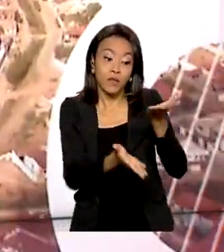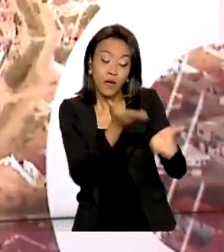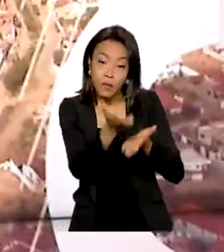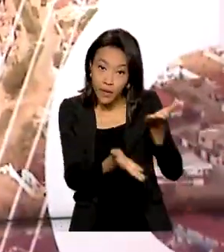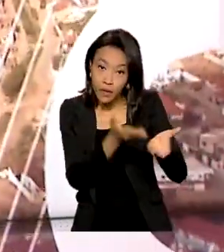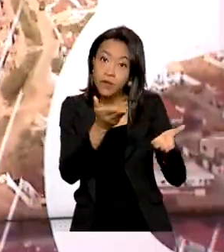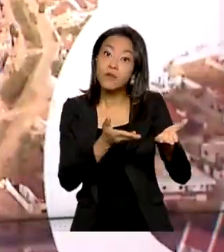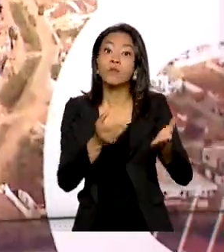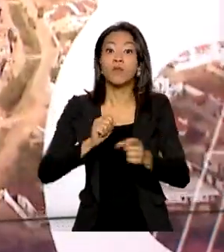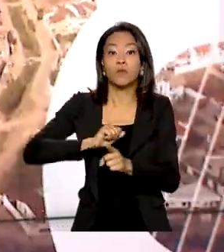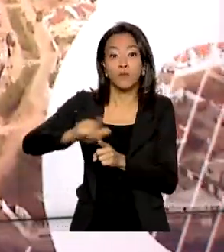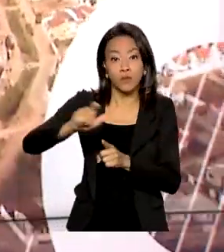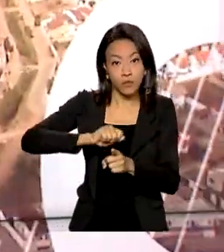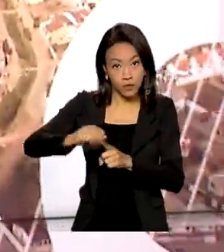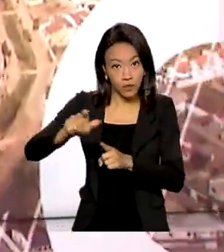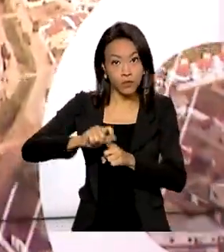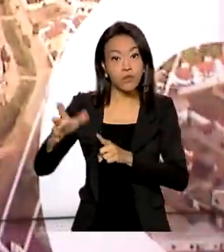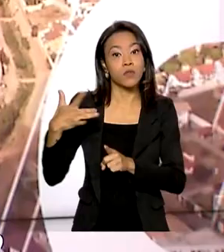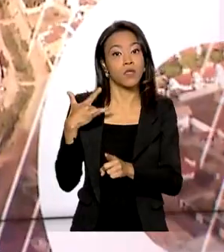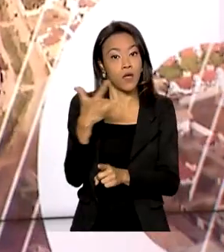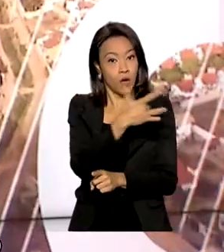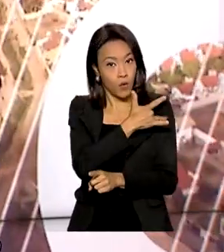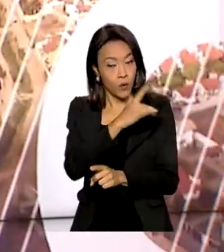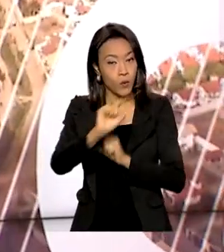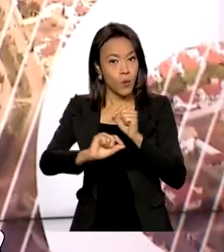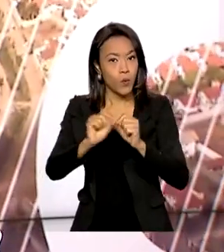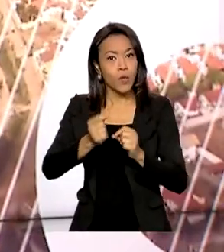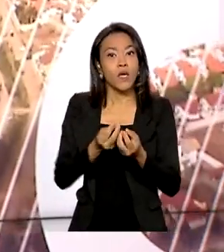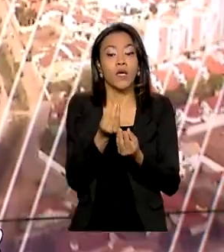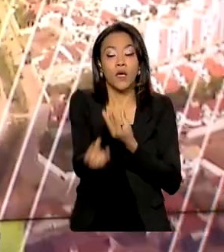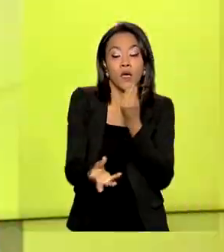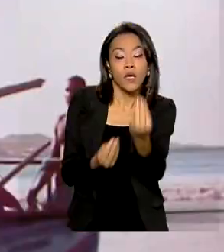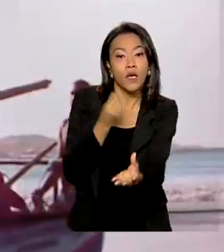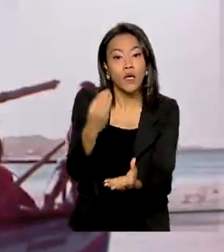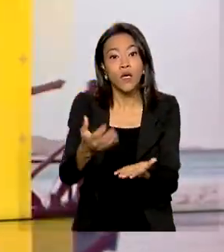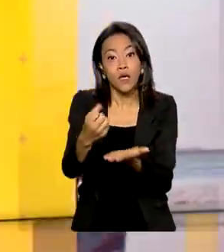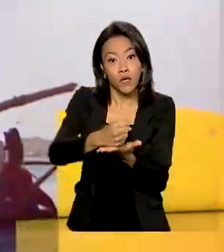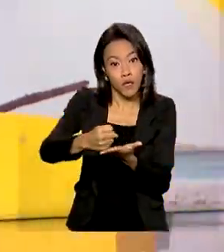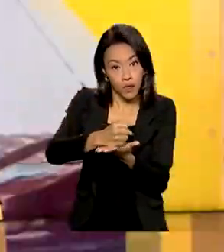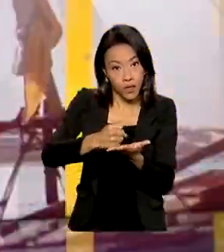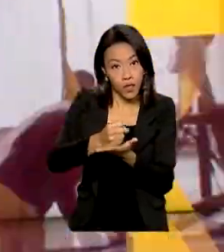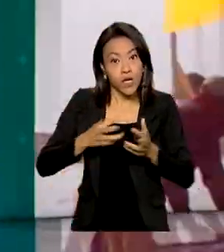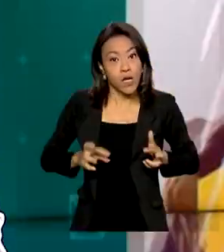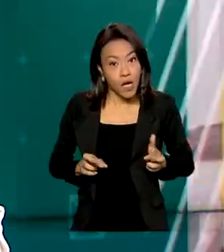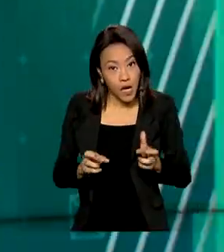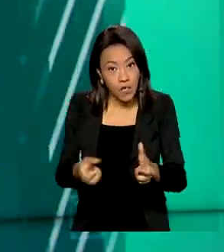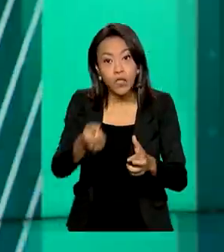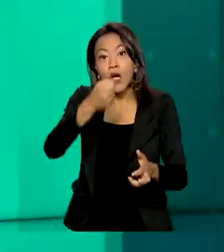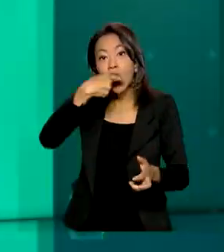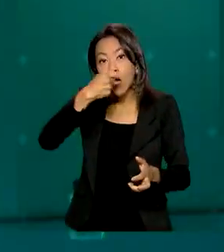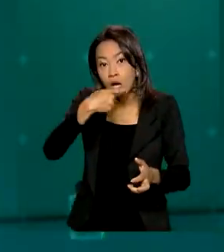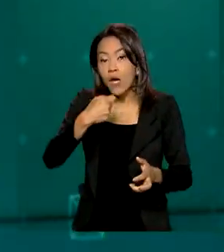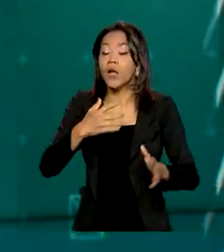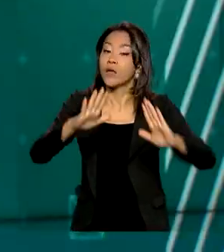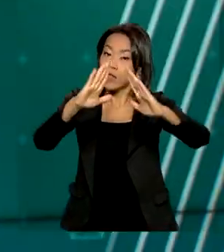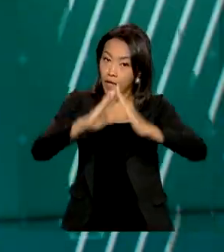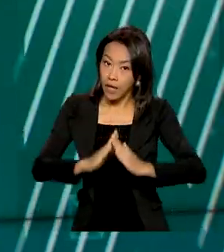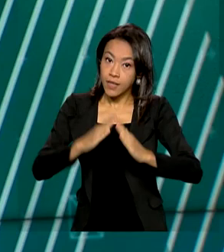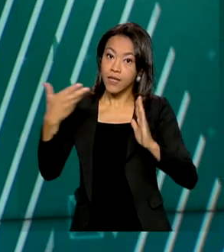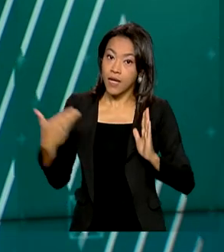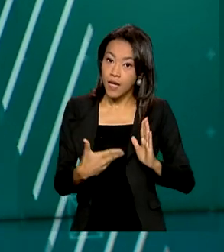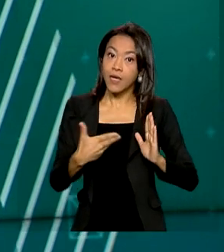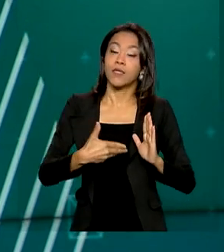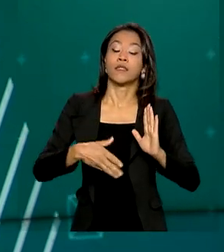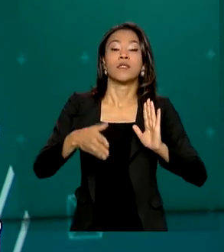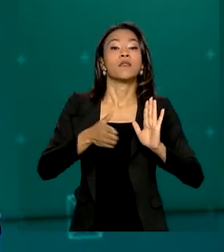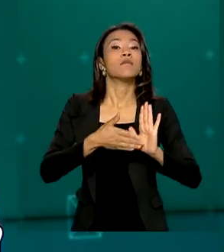planos de saúde, entre eles o fornecimento de medicamentos contra o câncer de uso oral e domiciliar. A medida possibilita